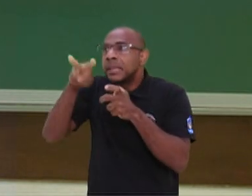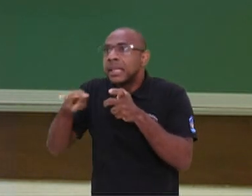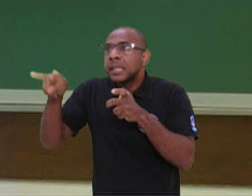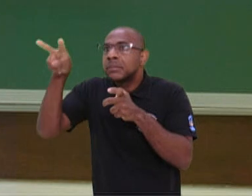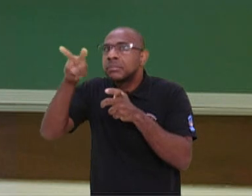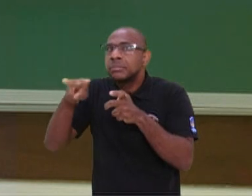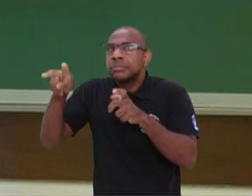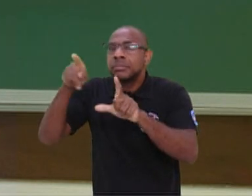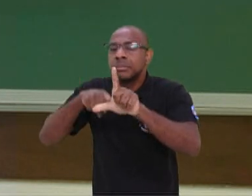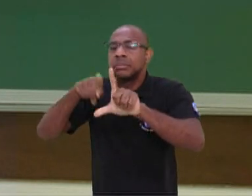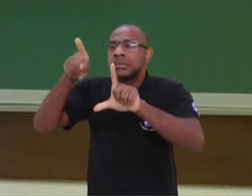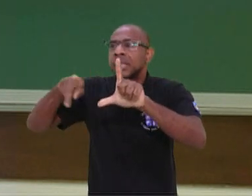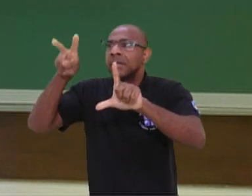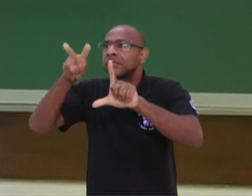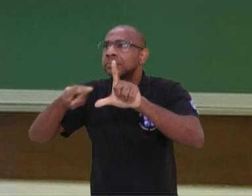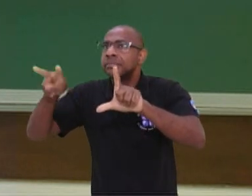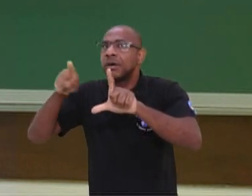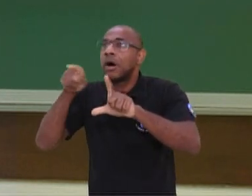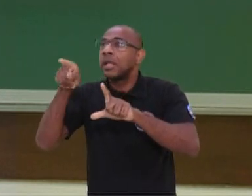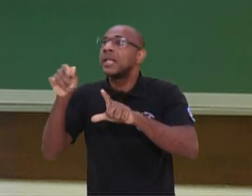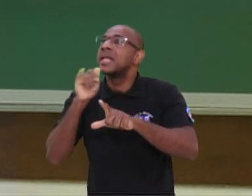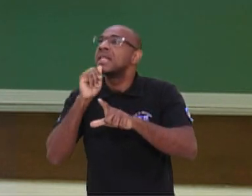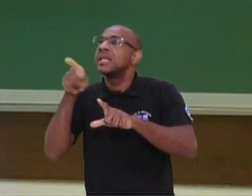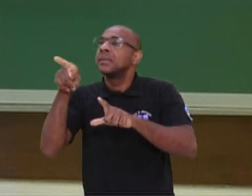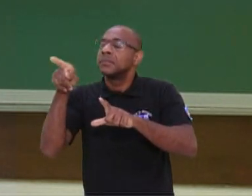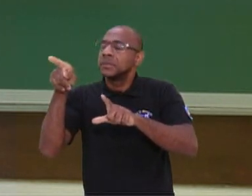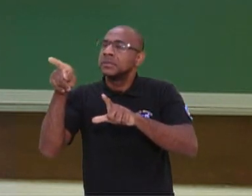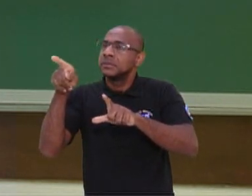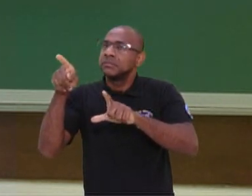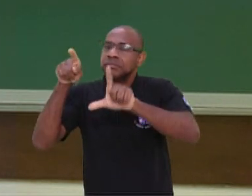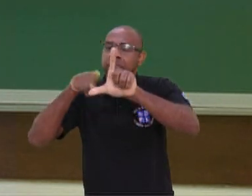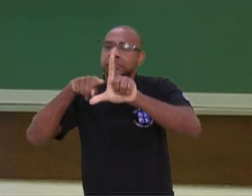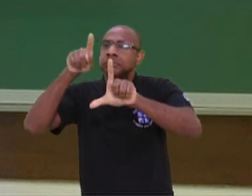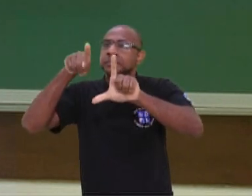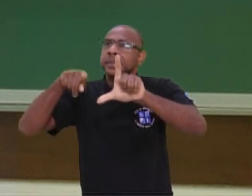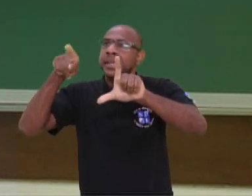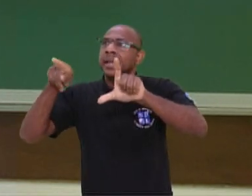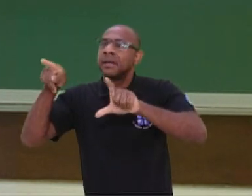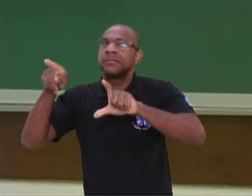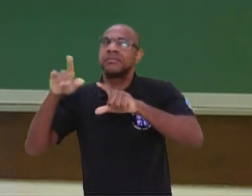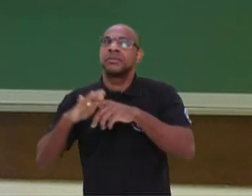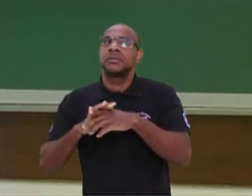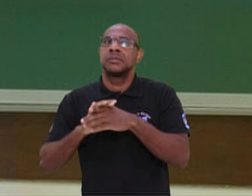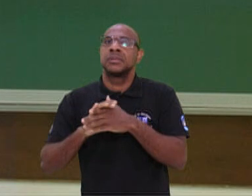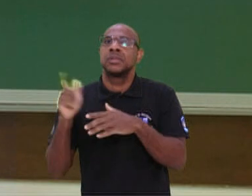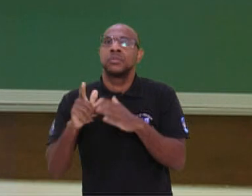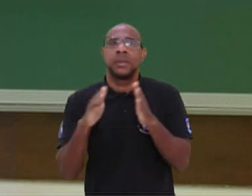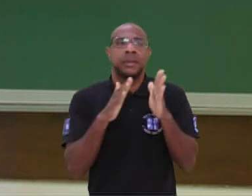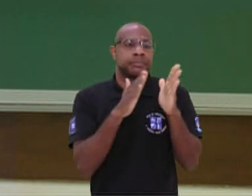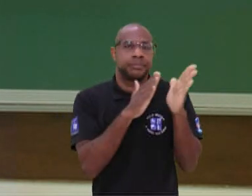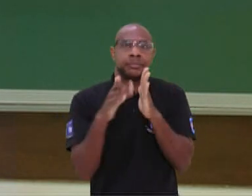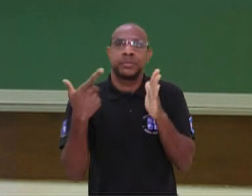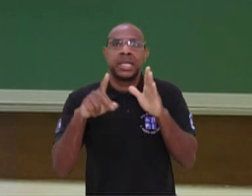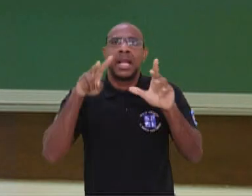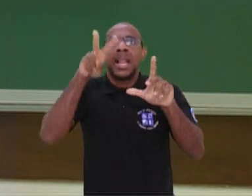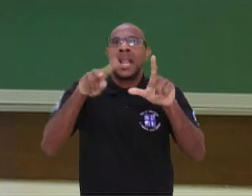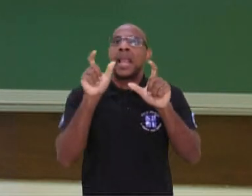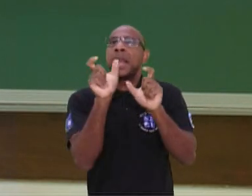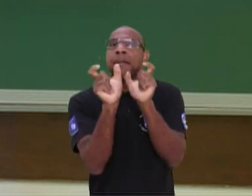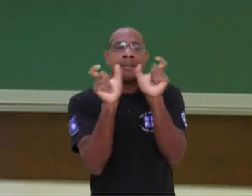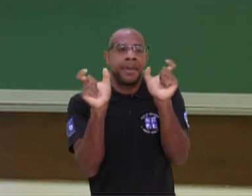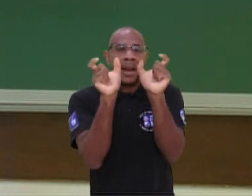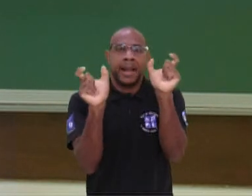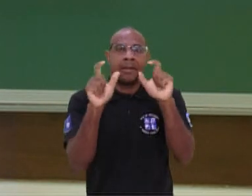temos um exemplo de modelo de gráfico, né? Não é uma leitura linear, você não segue linha a linha, compondo parágrafos, né,